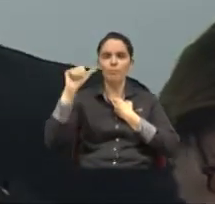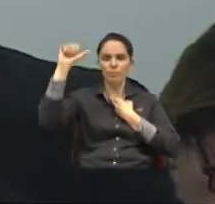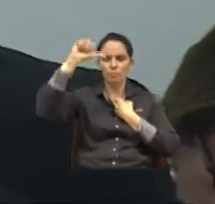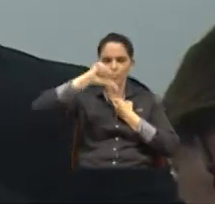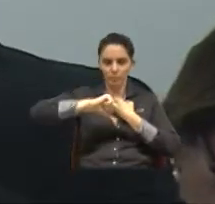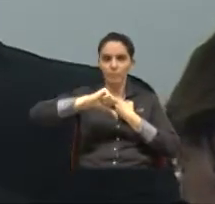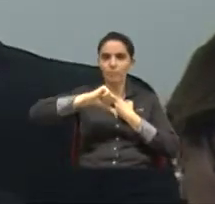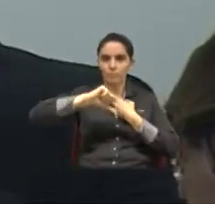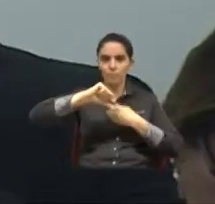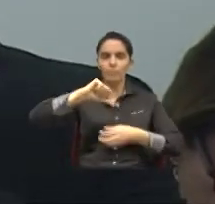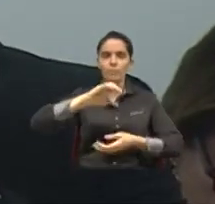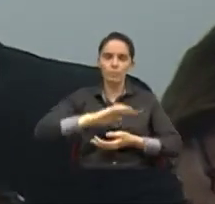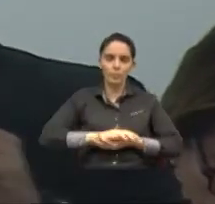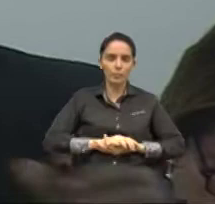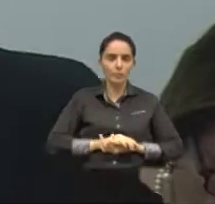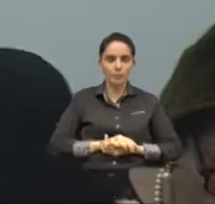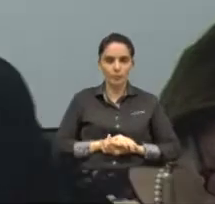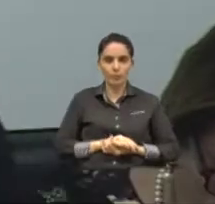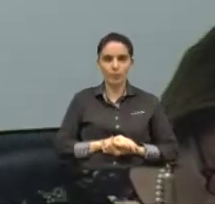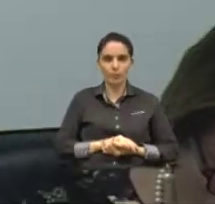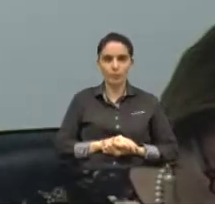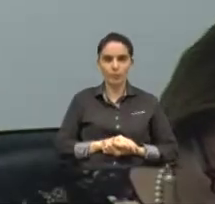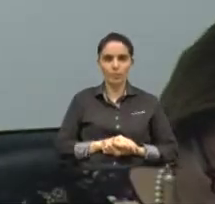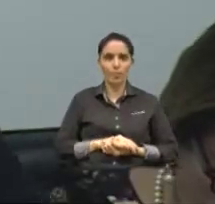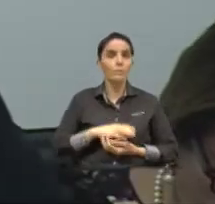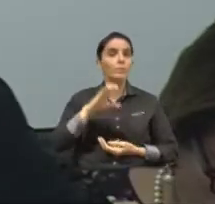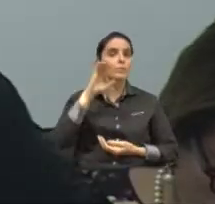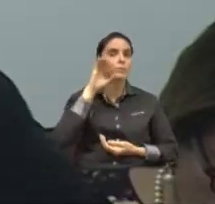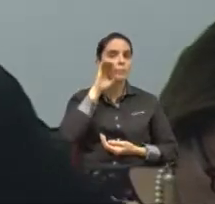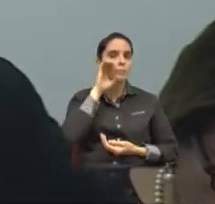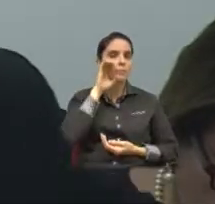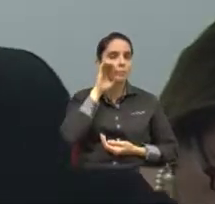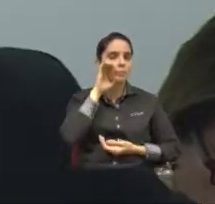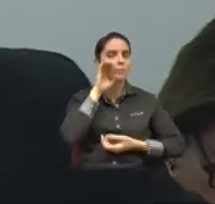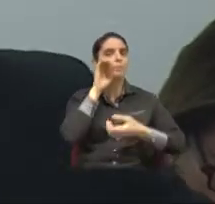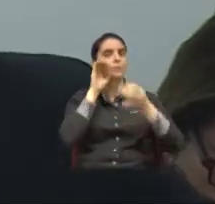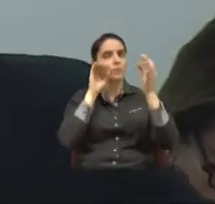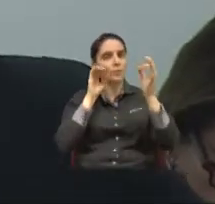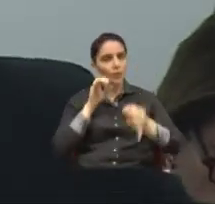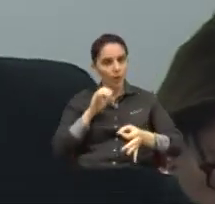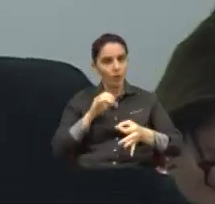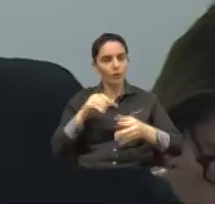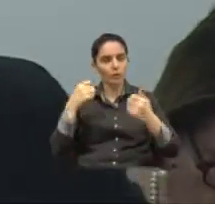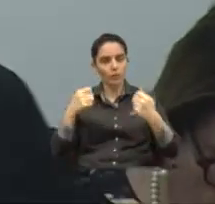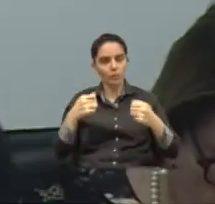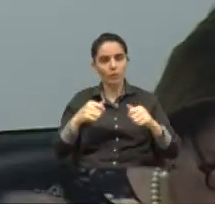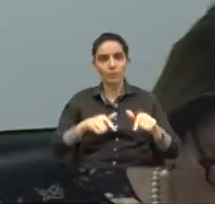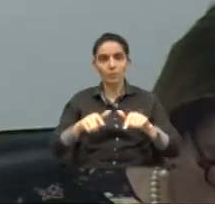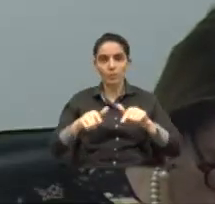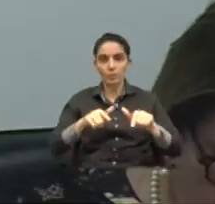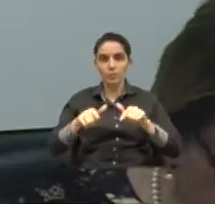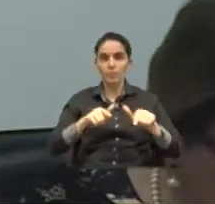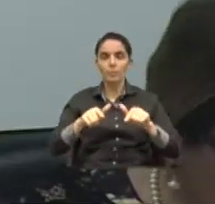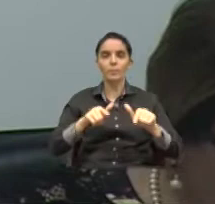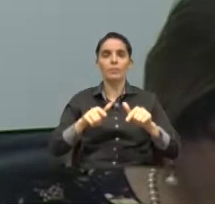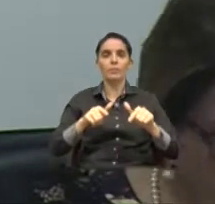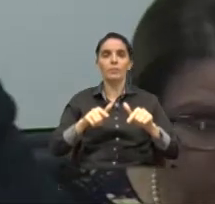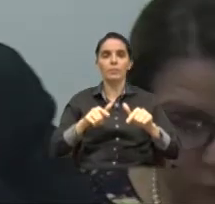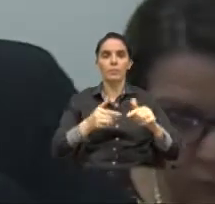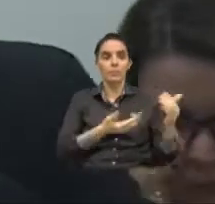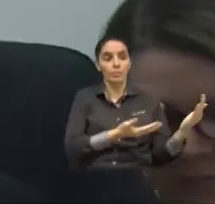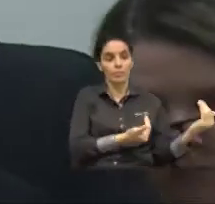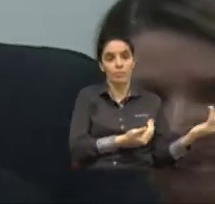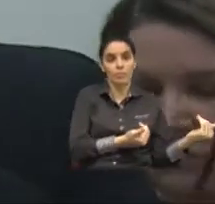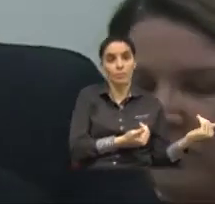prejudicial e, vereadora Constância, de fato, nós temos que trabalhar para ocupar